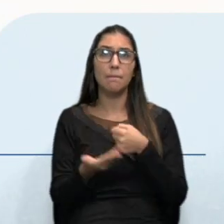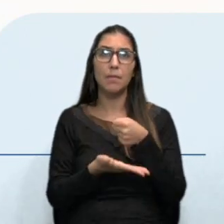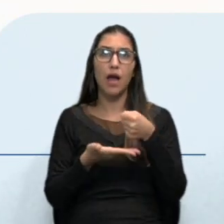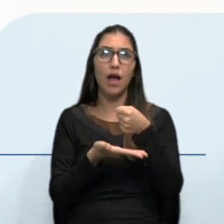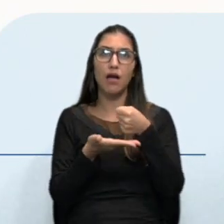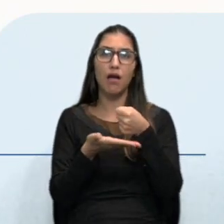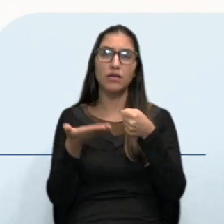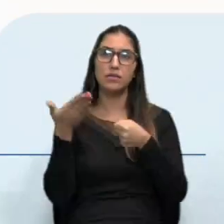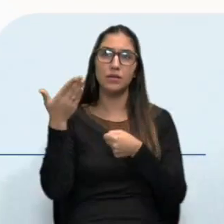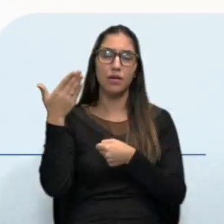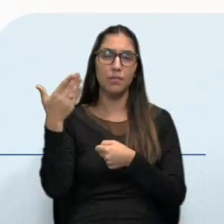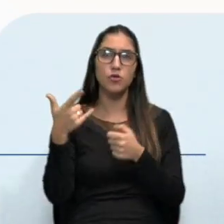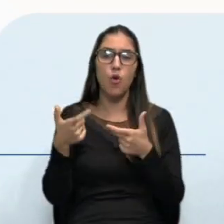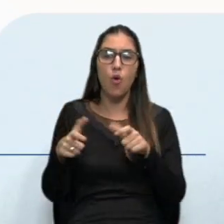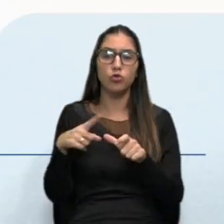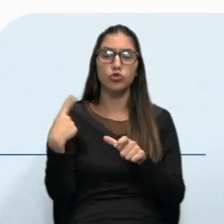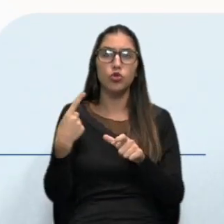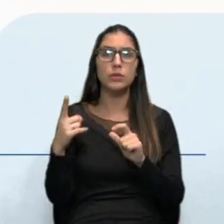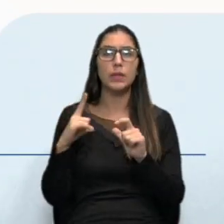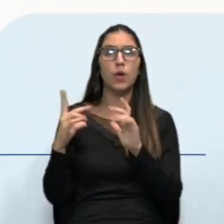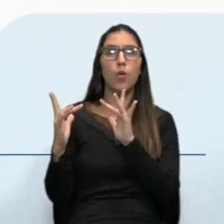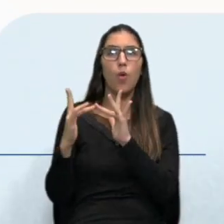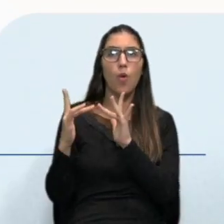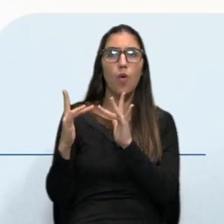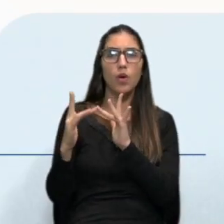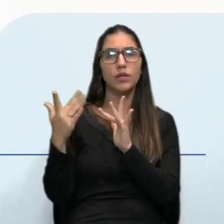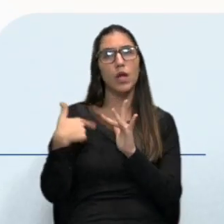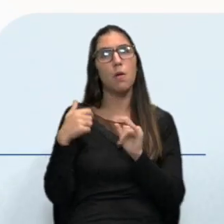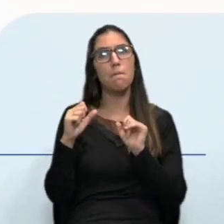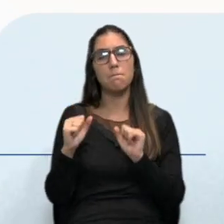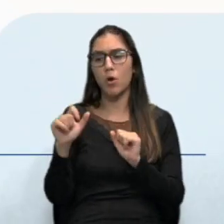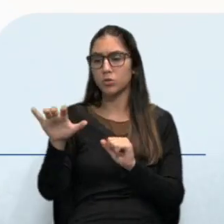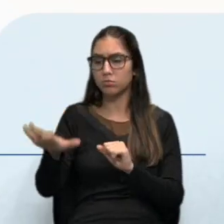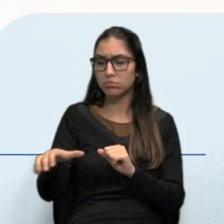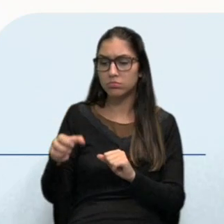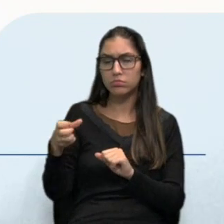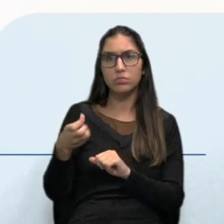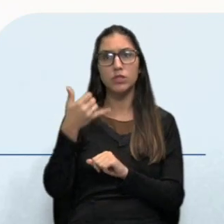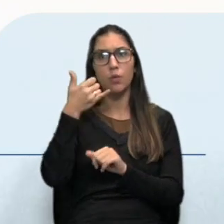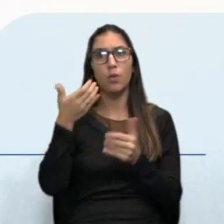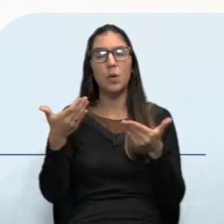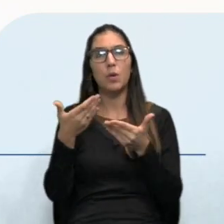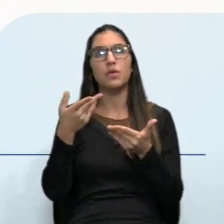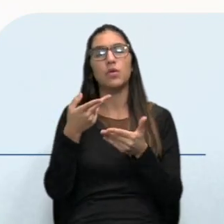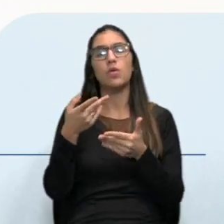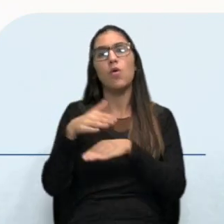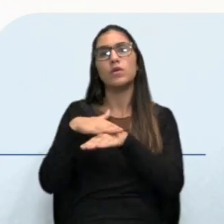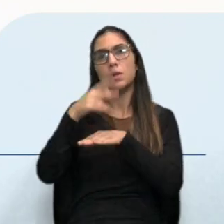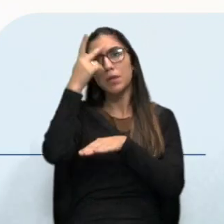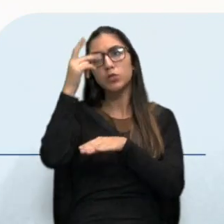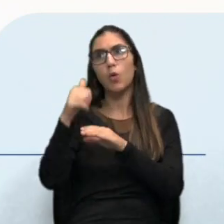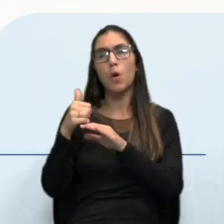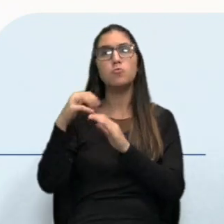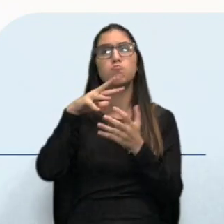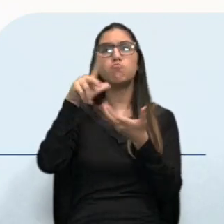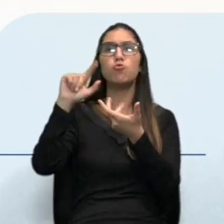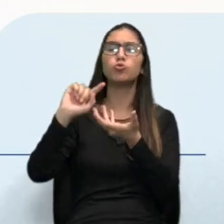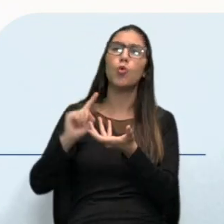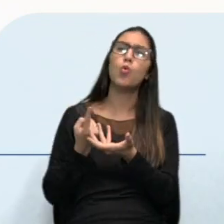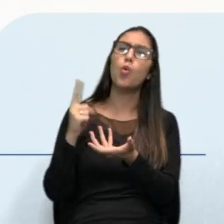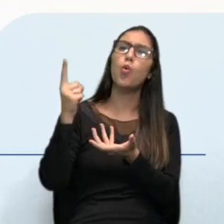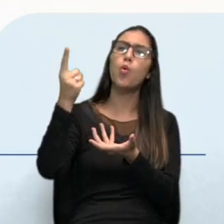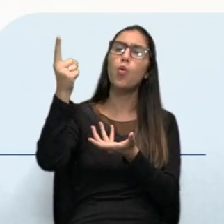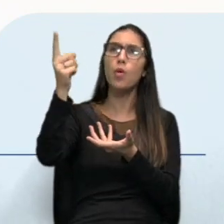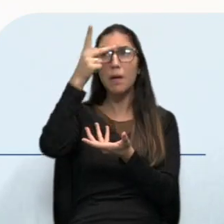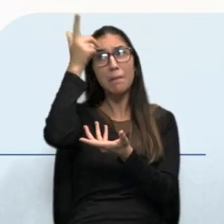basicamente aonde a gente está conectado. Eu posso pegar meu celular agora e falar com uma pessoa que está do outro lado do mundo. A pessoa